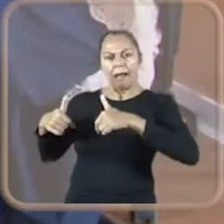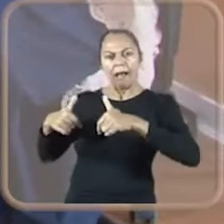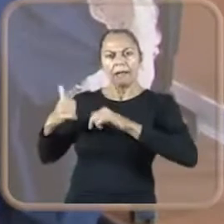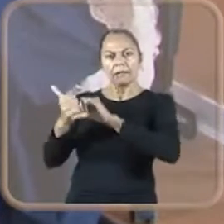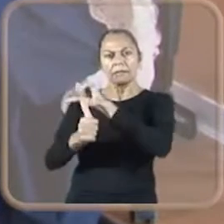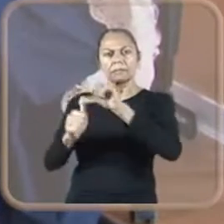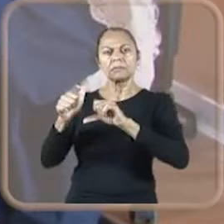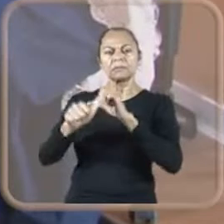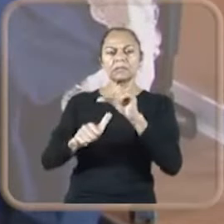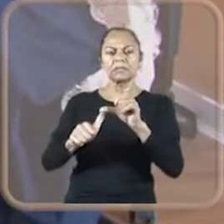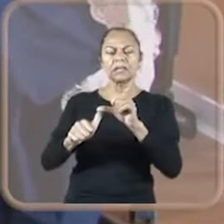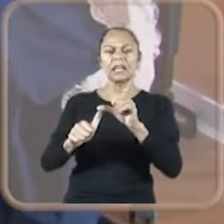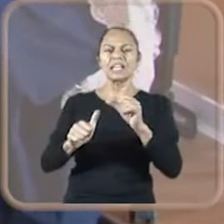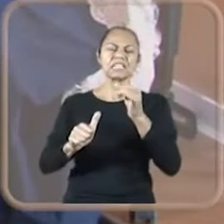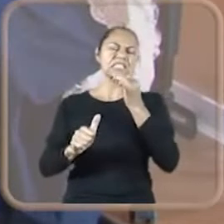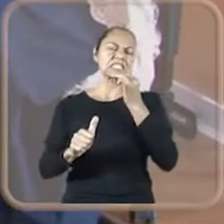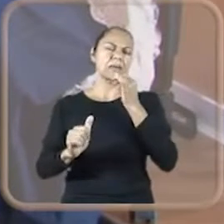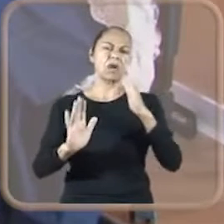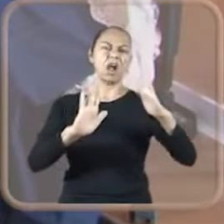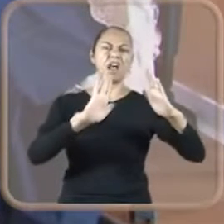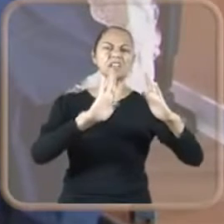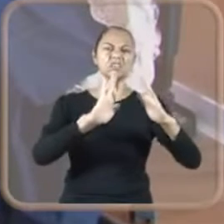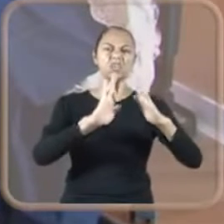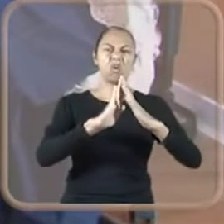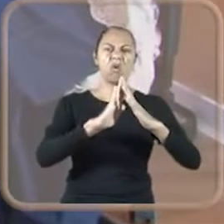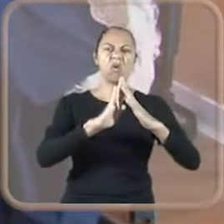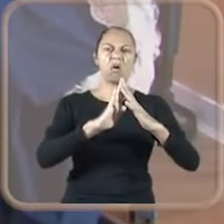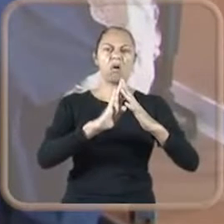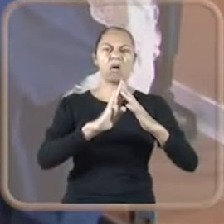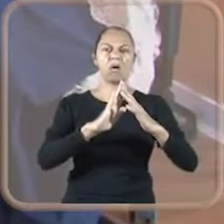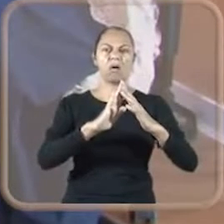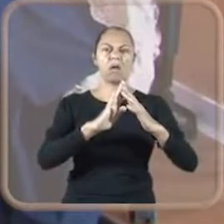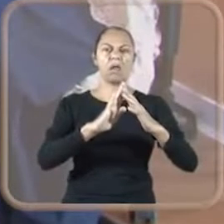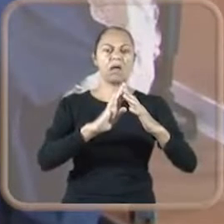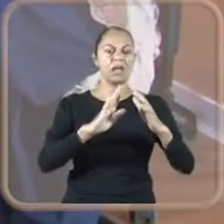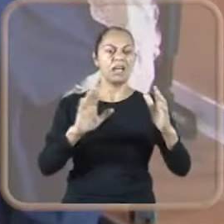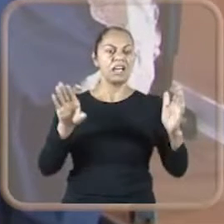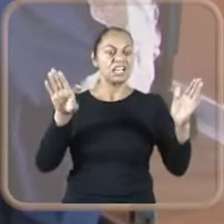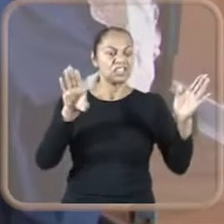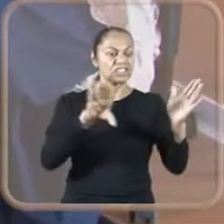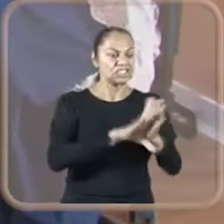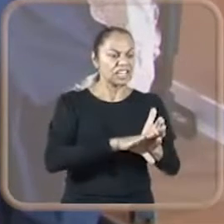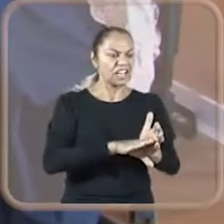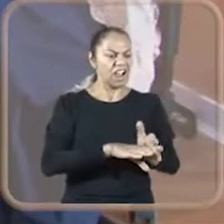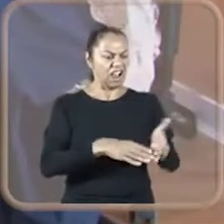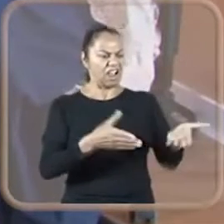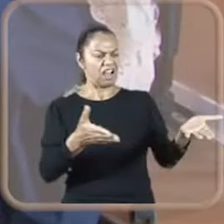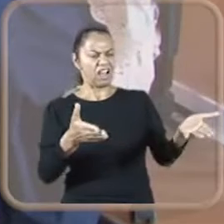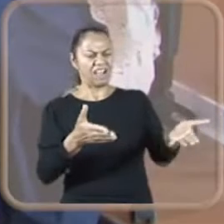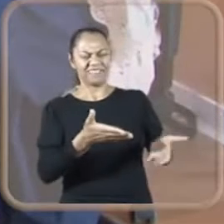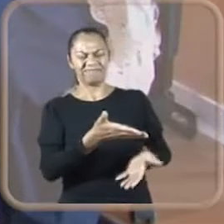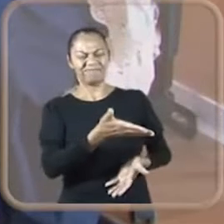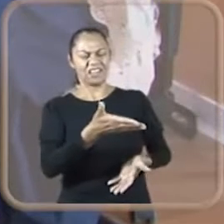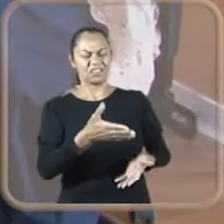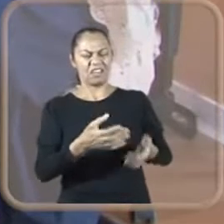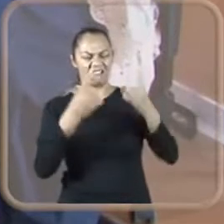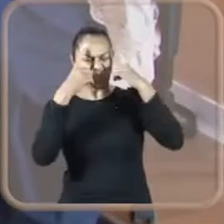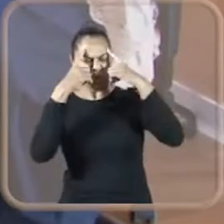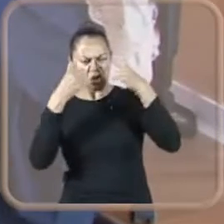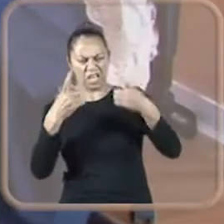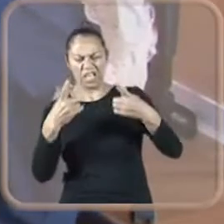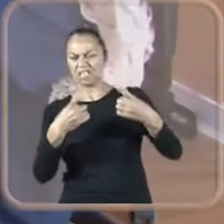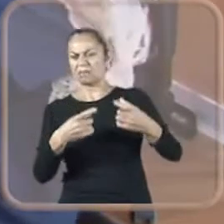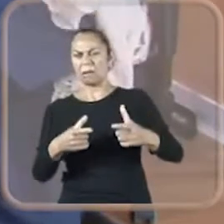justiça restaurativa não vai chegar naquela escola, aquela escola é muito violenta. Não, é uma coisa assim, abrangente, não é? É